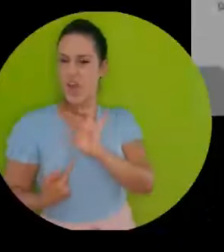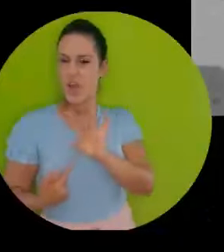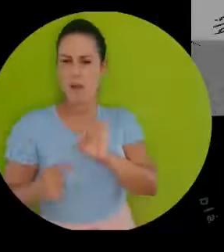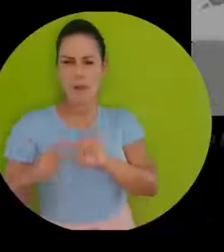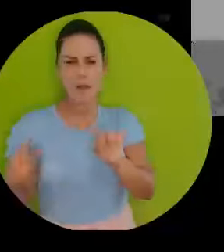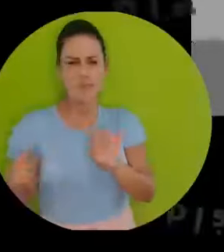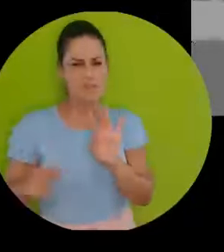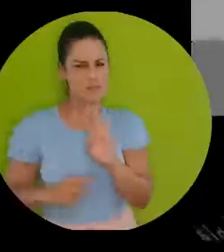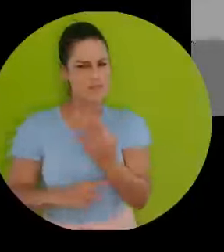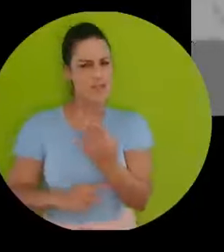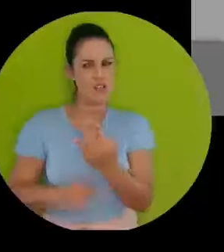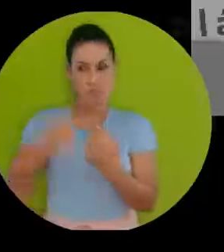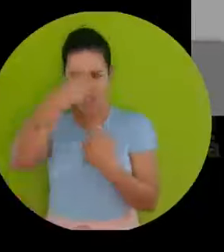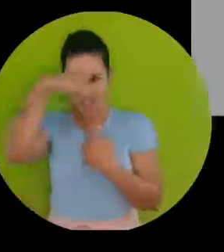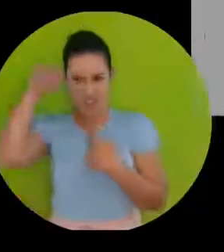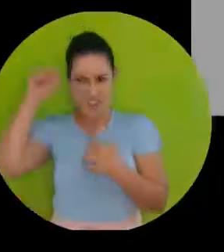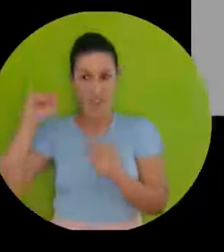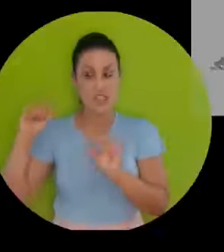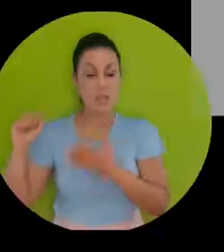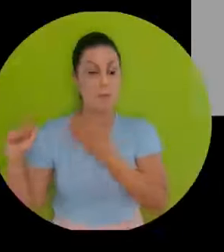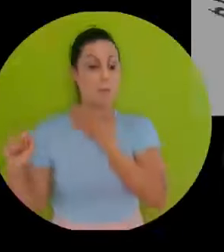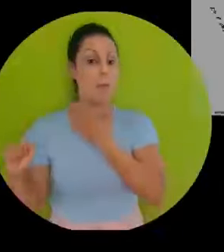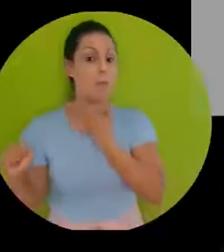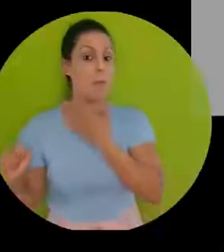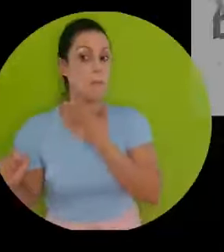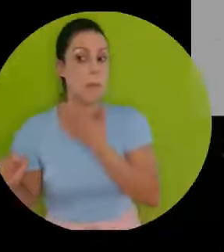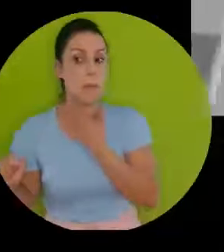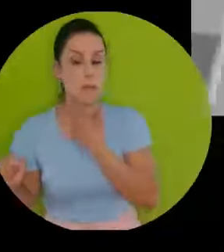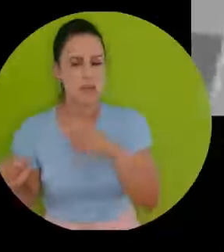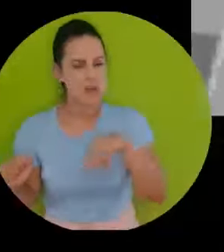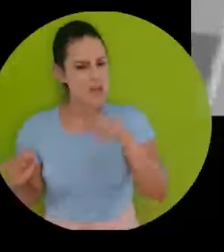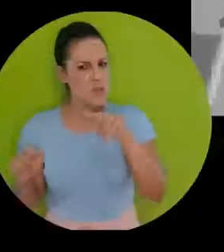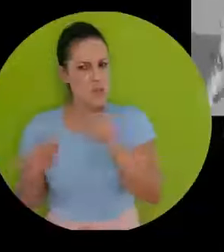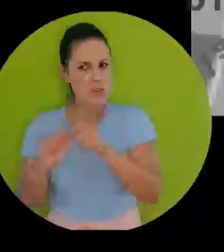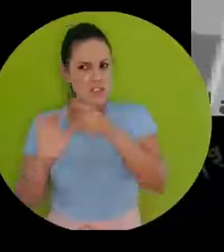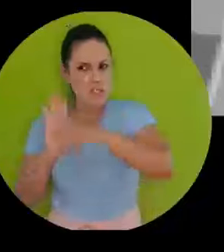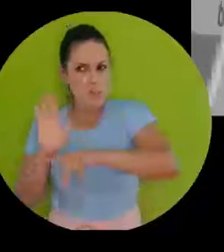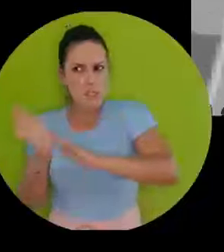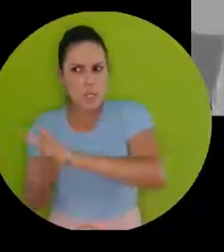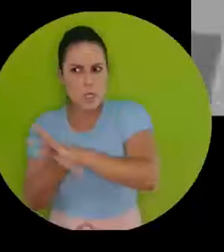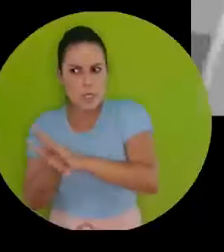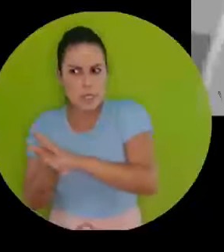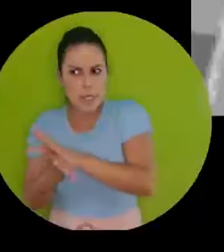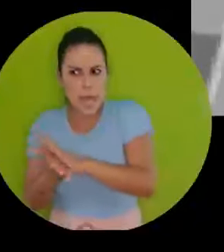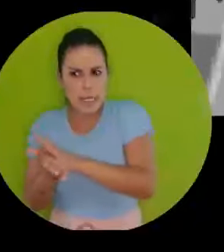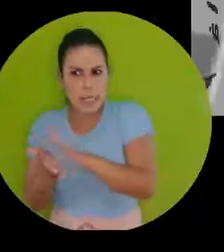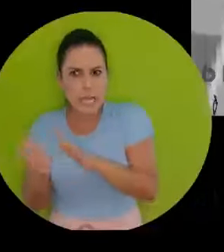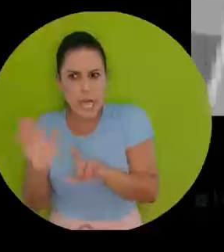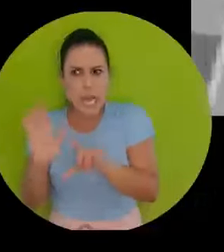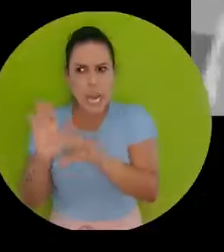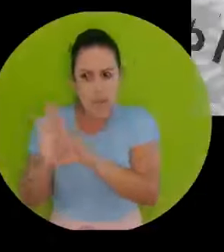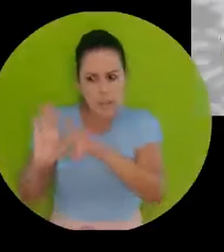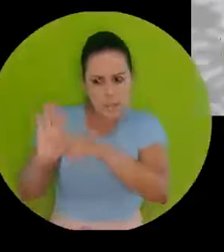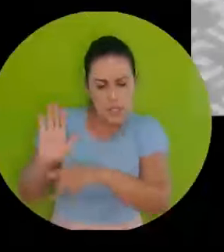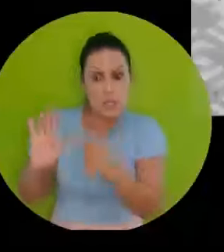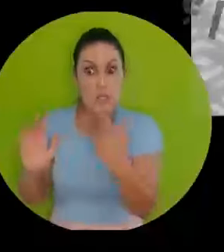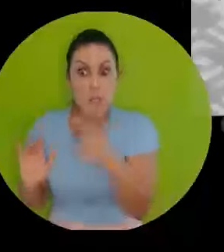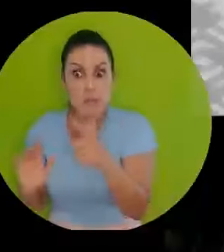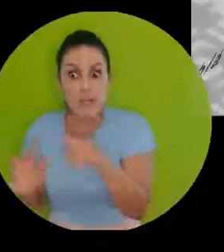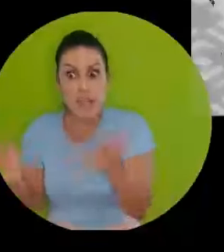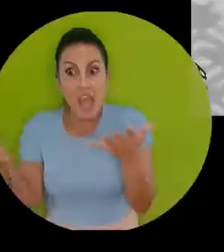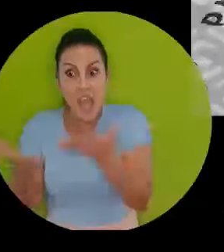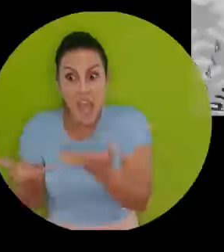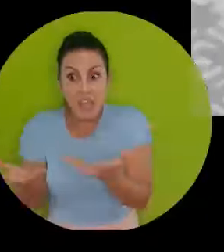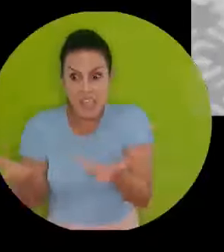alguns. Faz pose de novo, finge que é moderninho, mas é só blá blá blá. Arnaldinho blá blá blá é o vereador